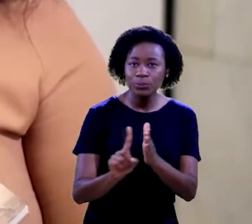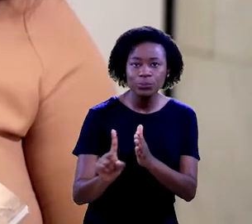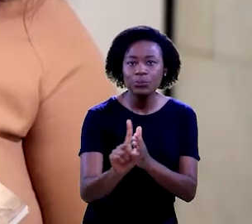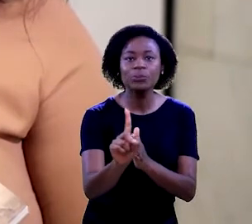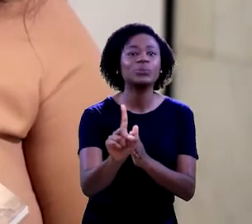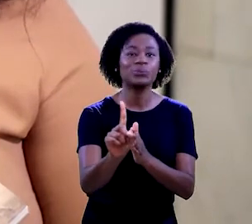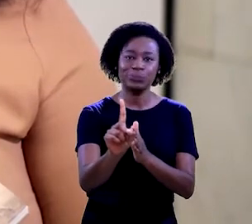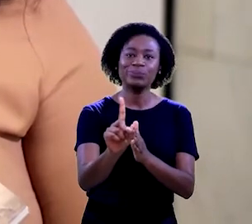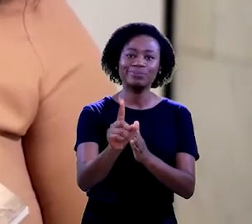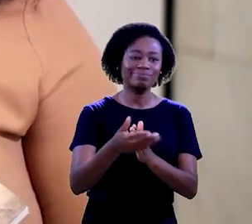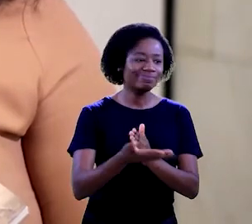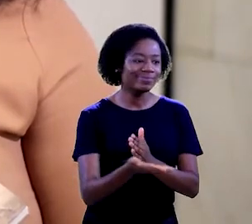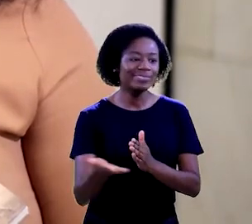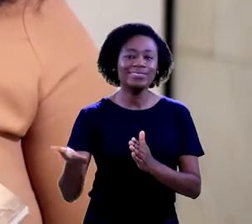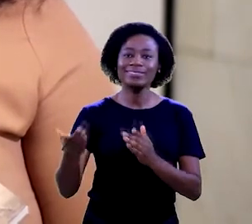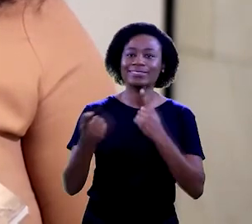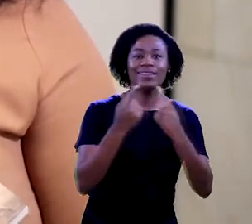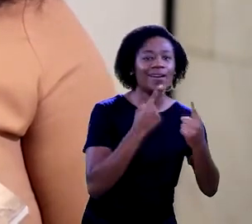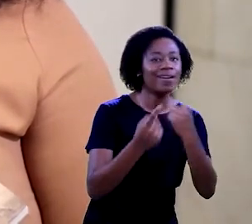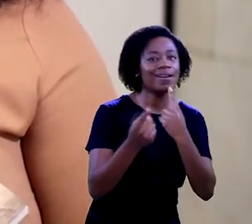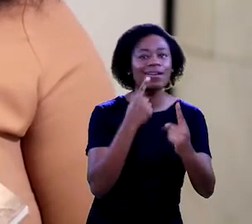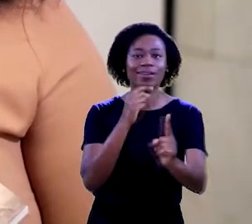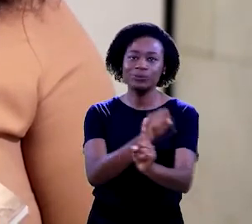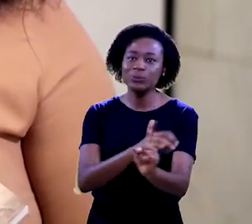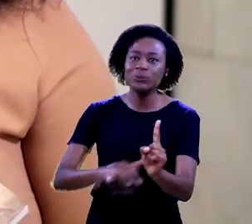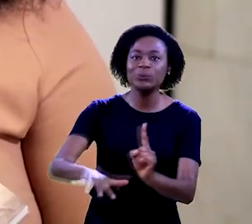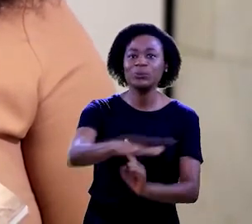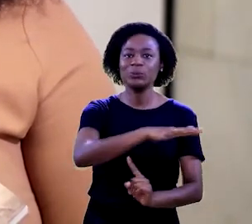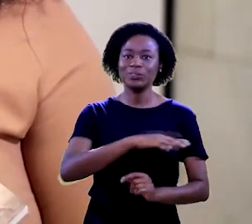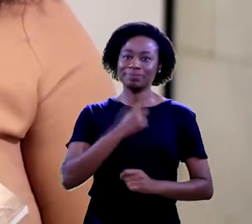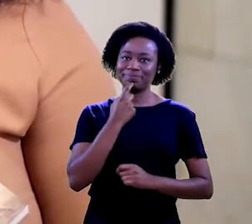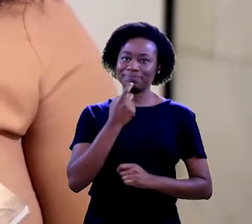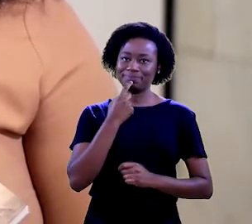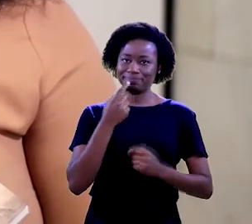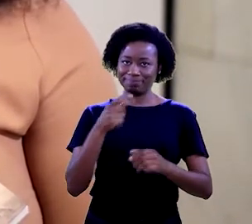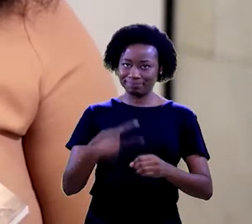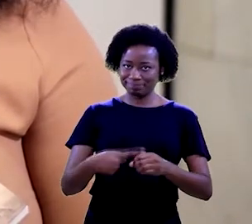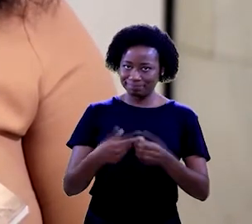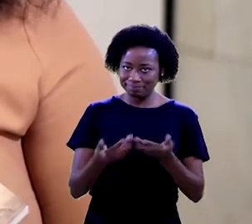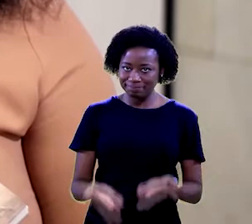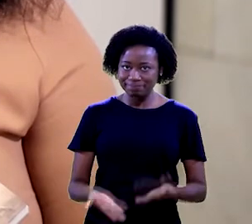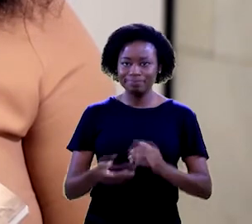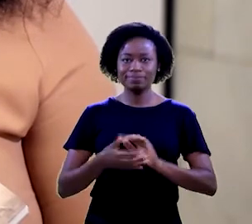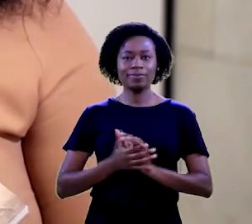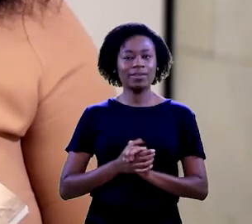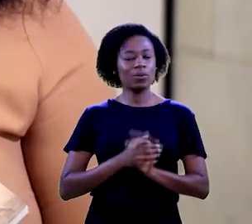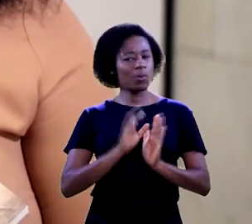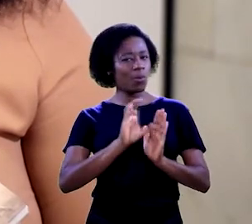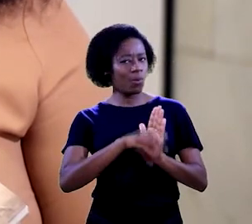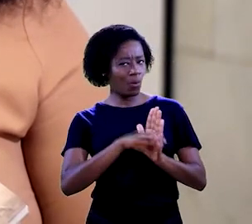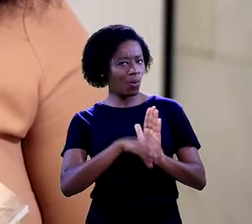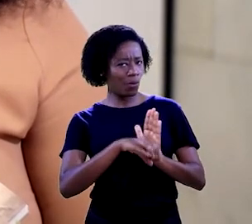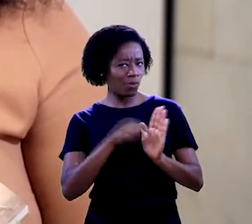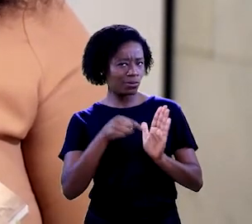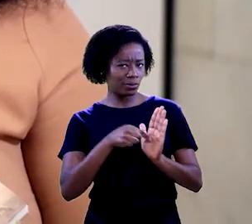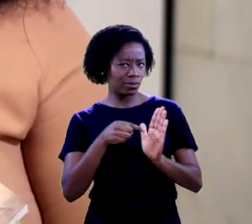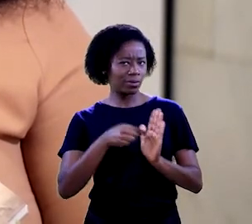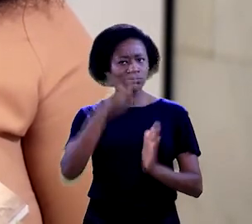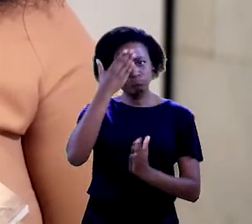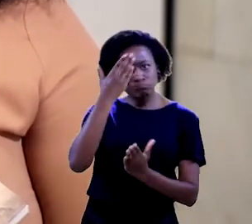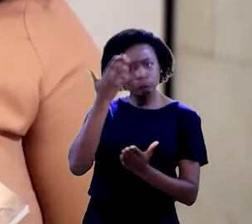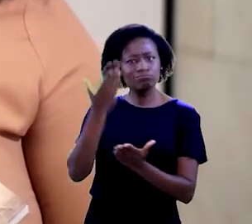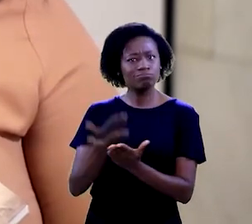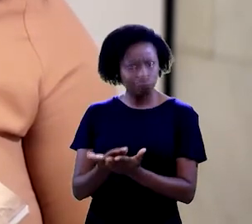na nossa trilha por esse diálogo com a sociedade campineira. E a partir desse conceito, a partir dessa